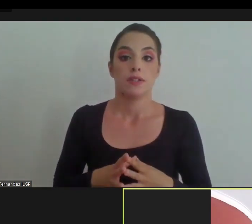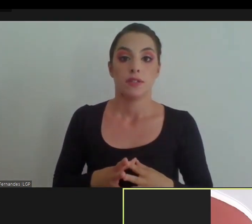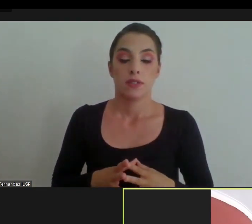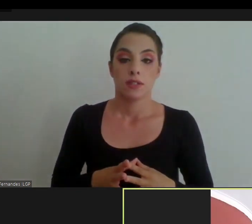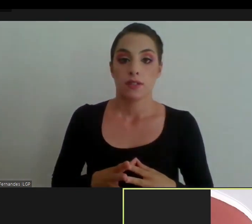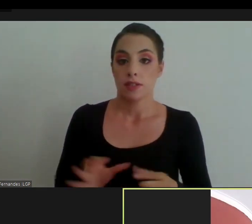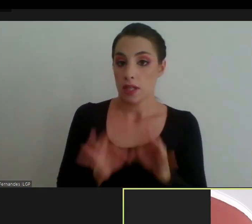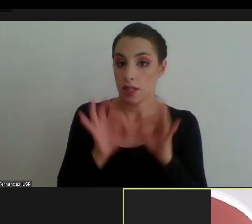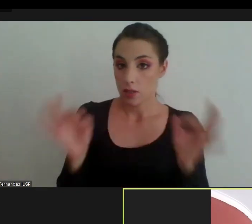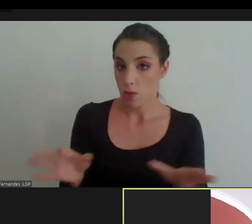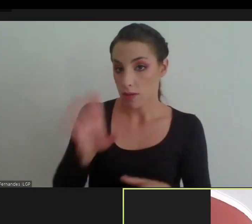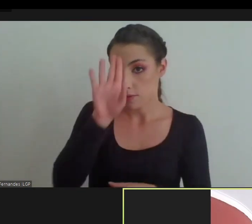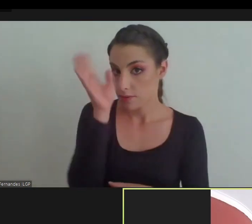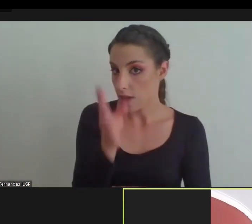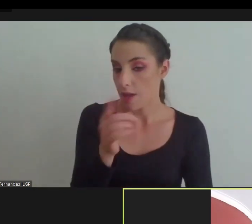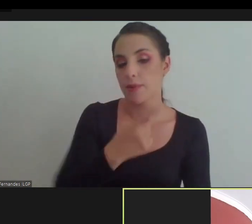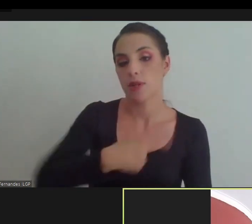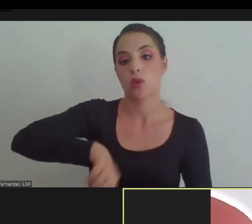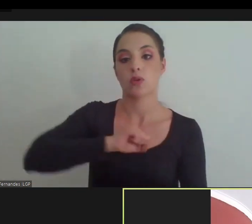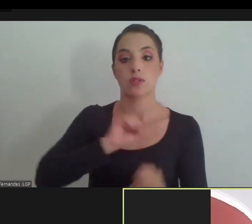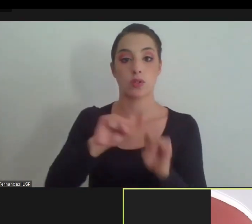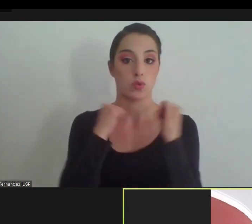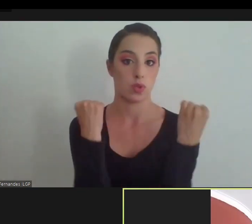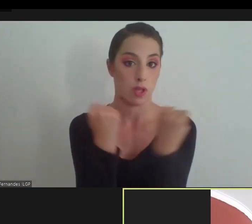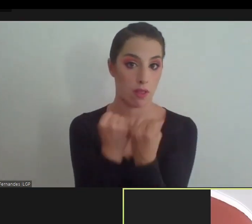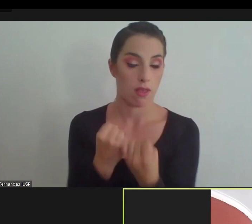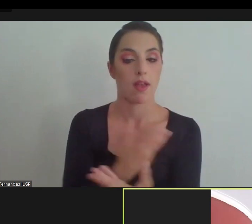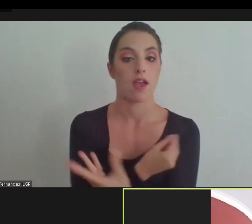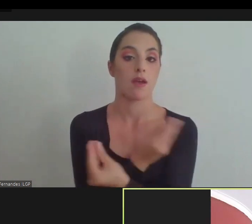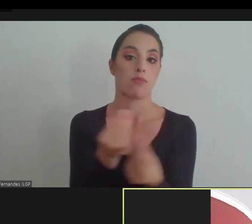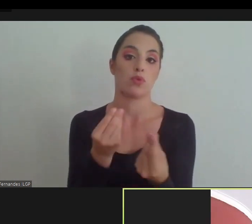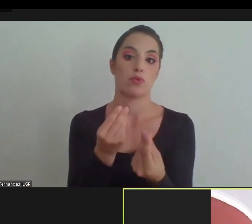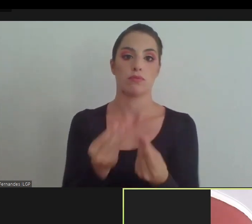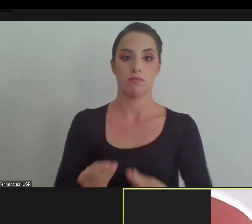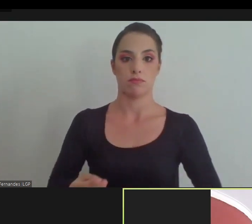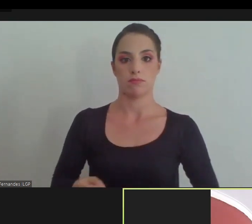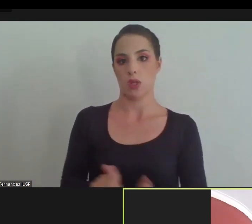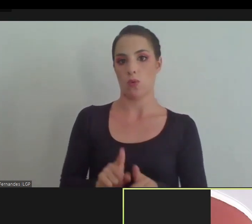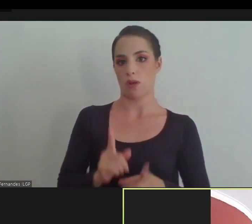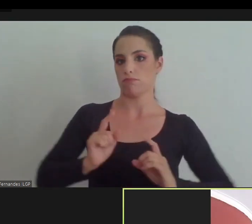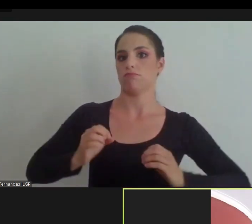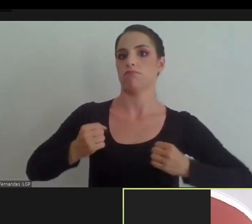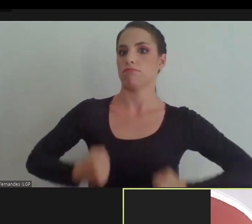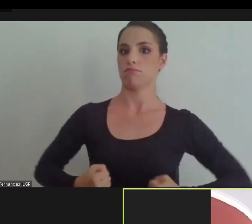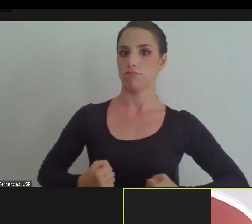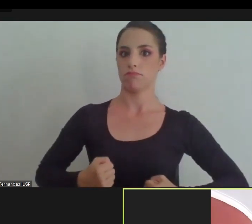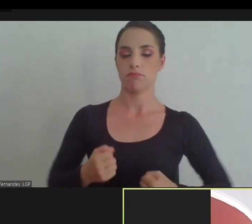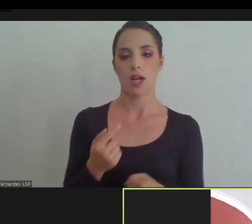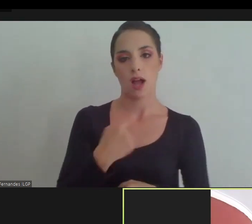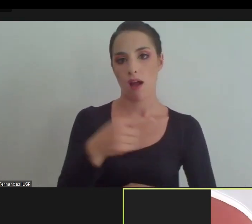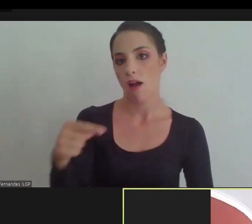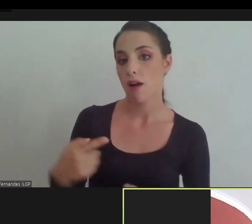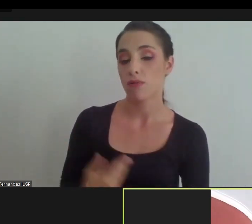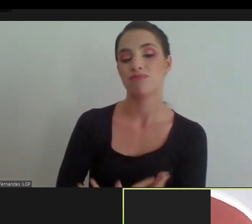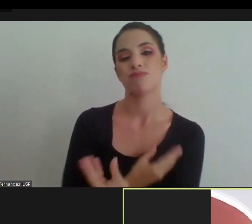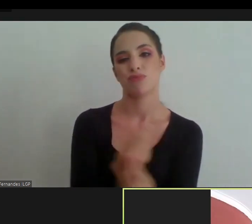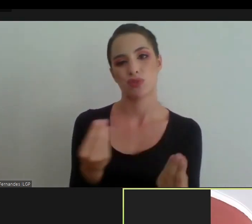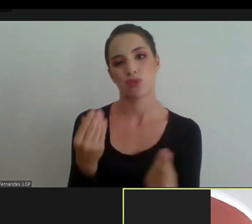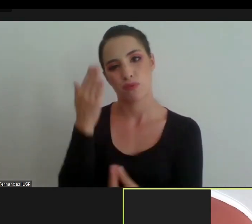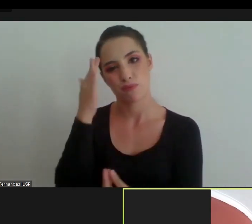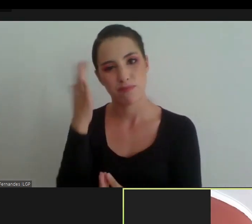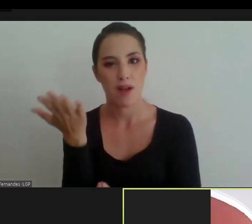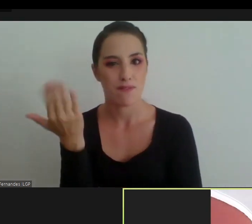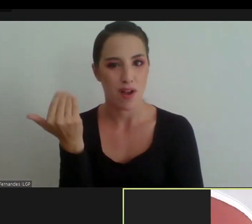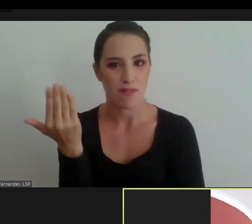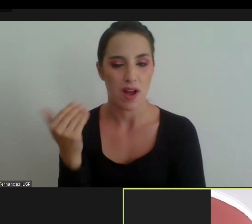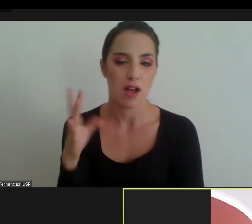como sabe, a nossa sociedade é muito patriarcal, não é? Ainda existem muitos preconceitos